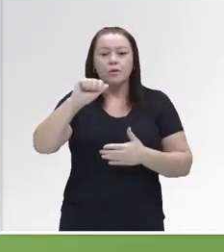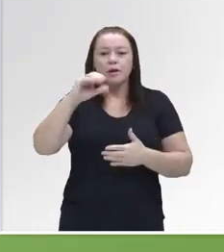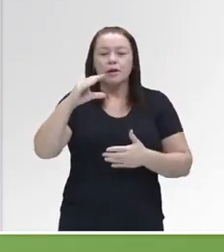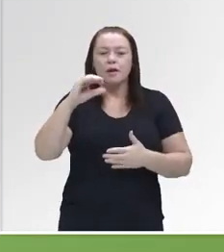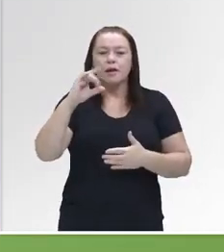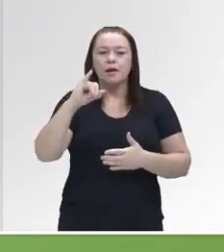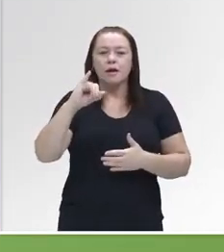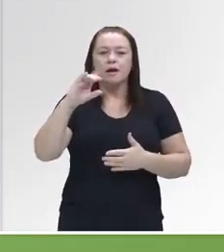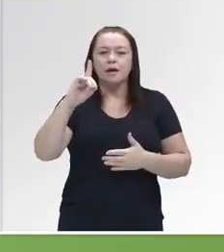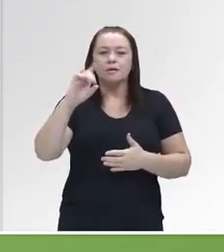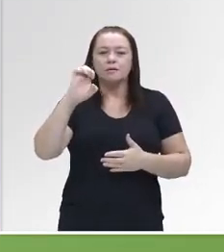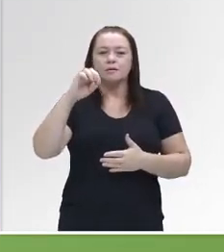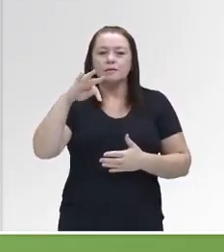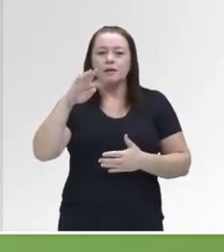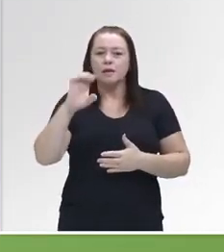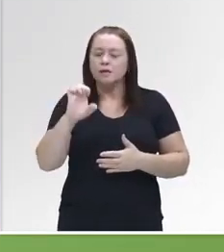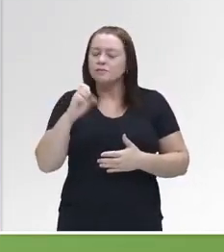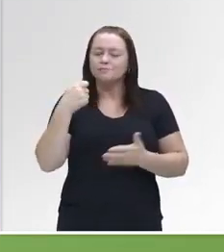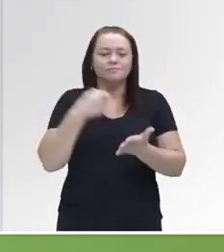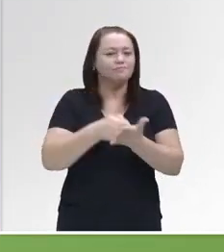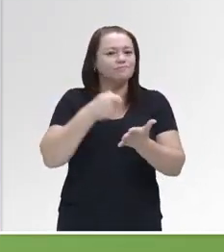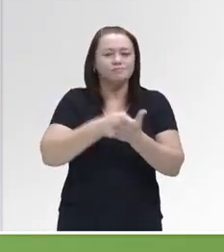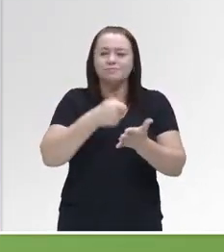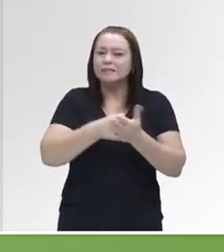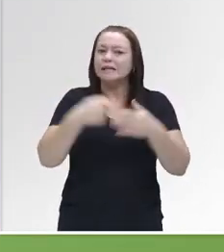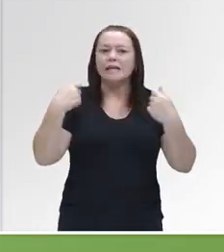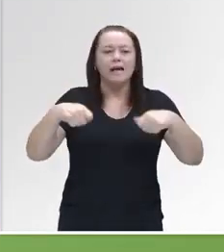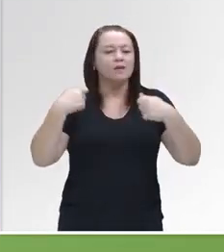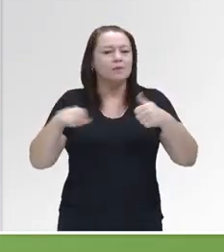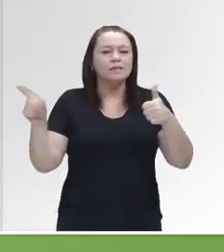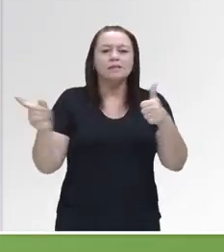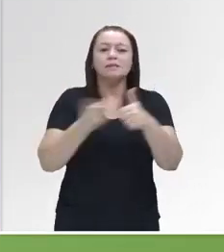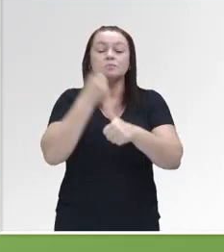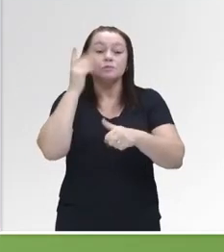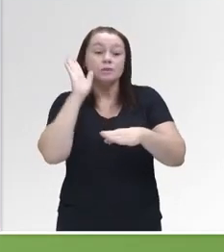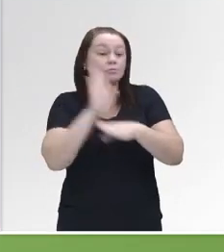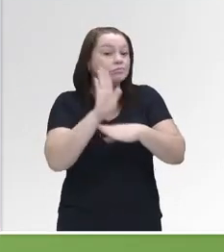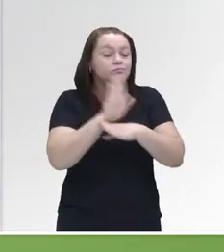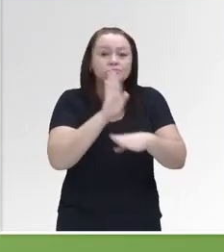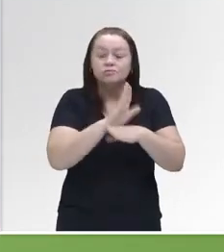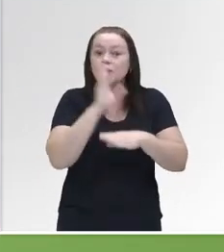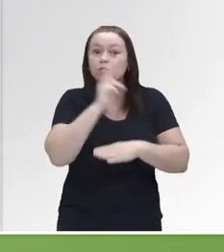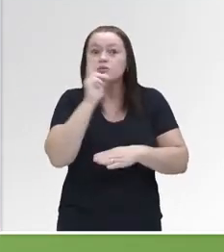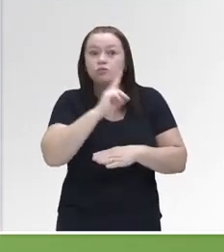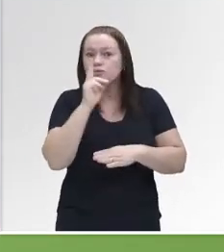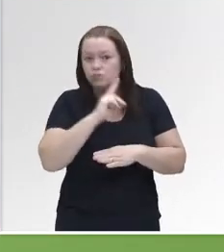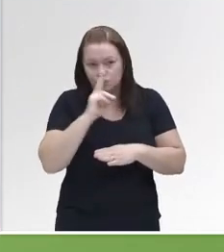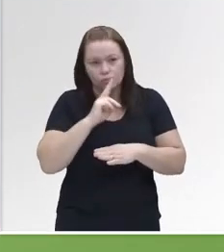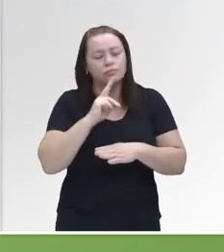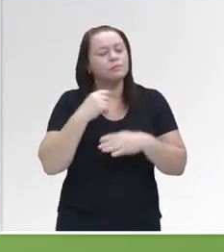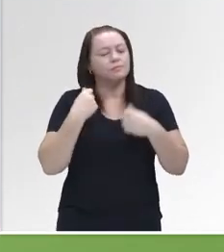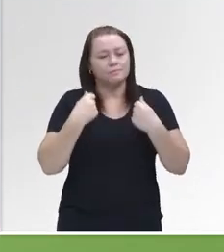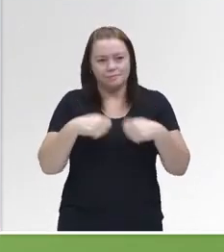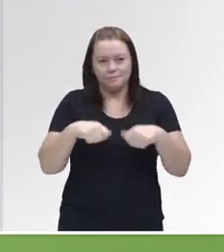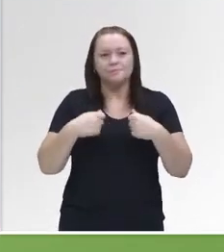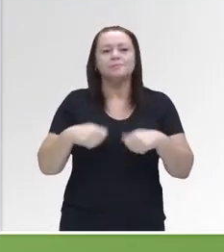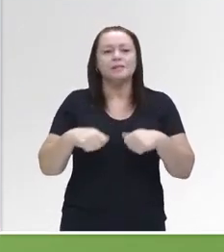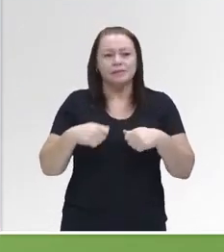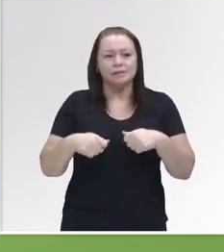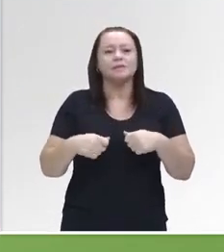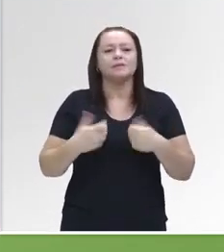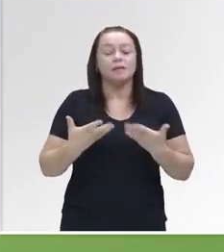recorrer a primeiros socorros, tá bom? Independente de como seja o acidente, ele vai recorrer aos primeiros socorros. E